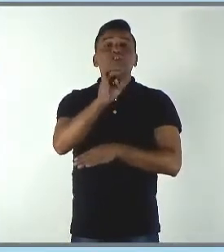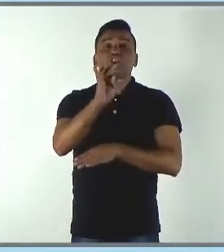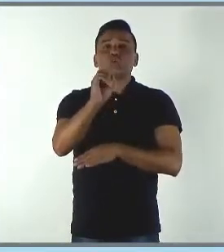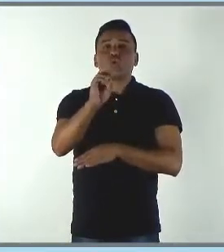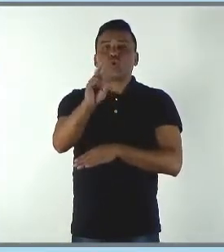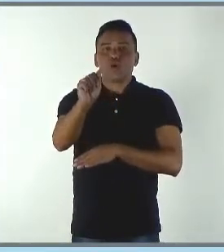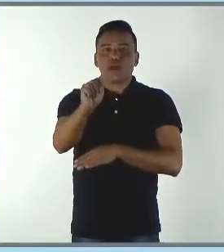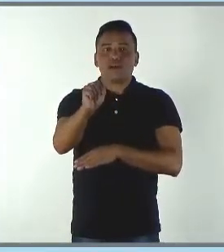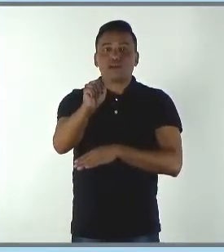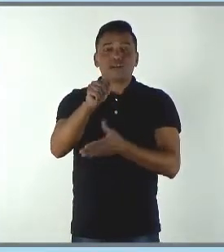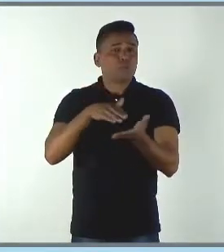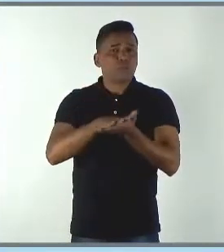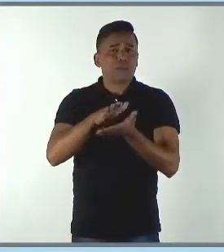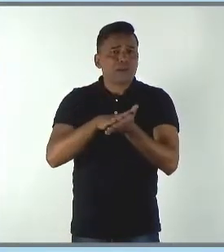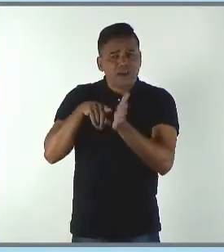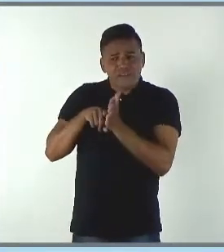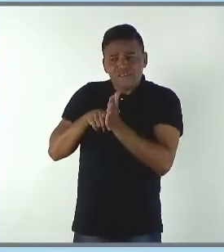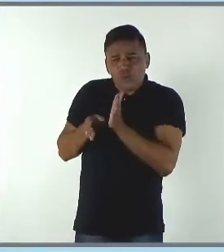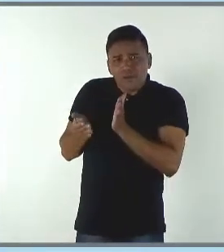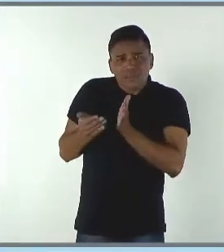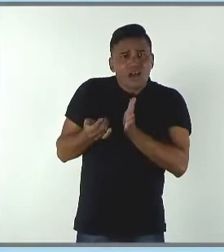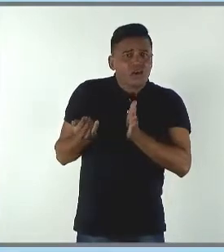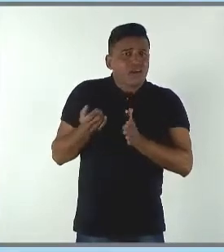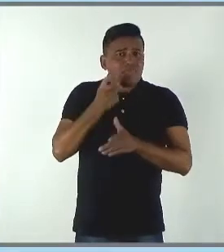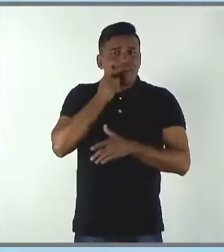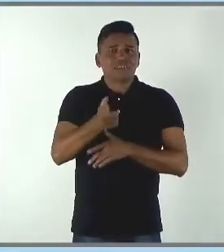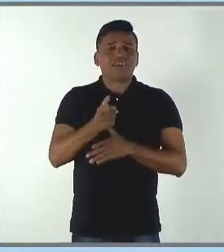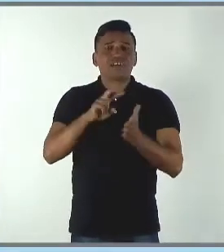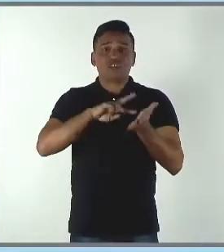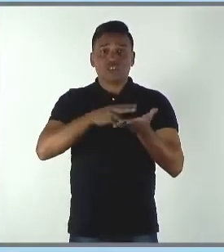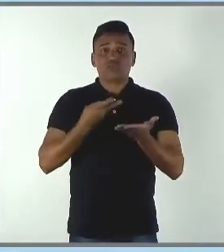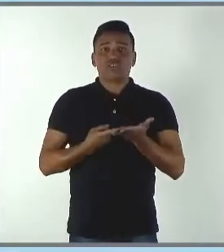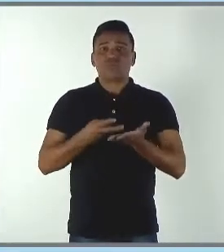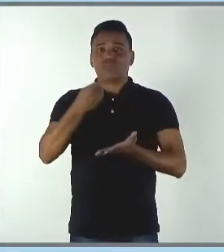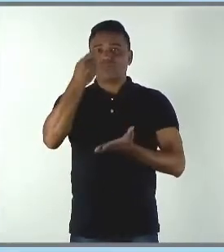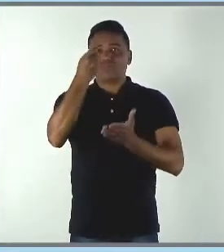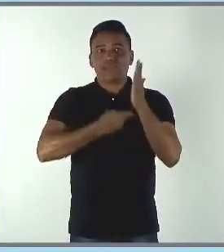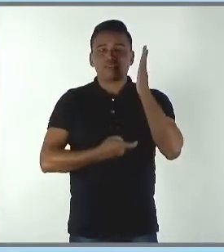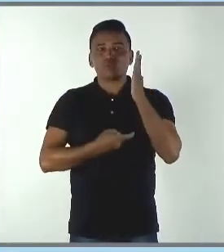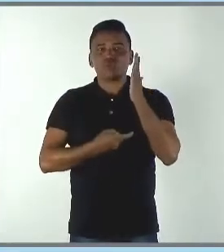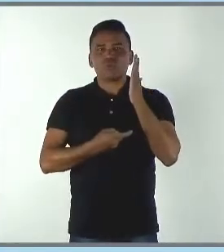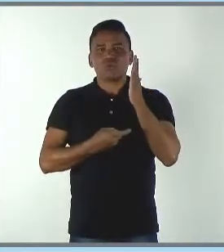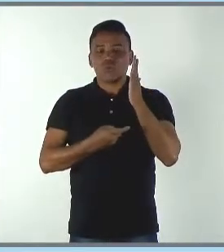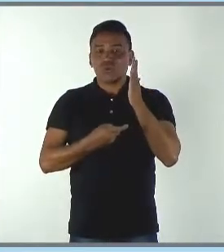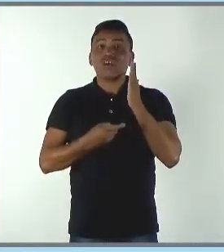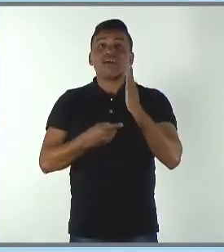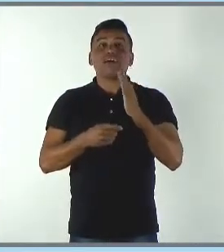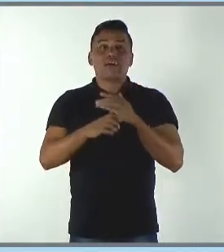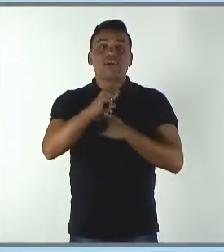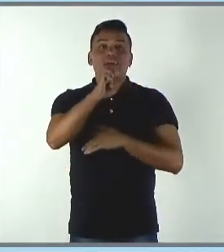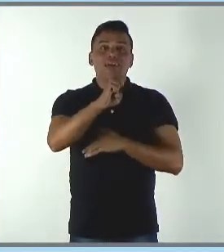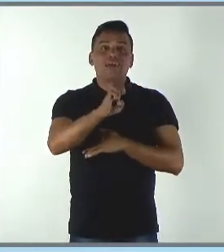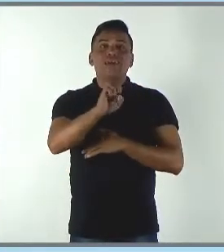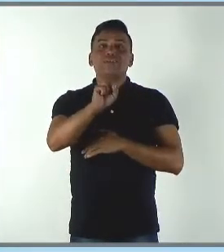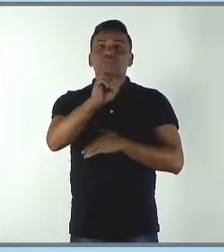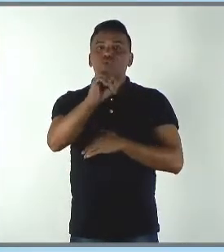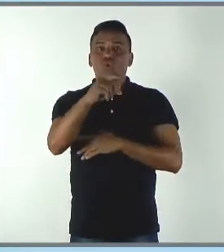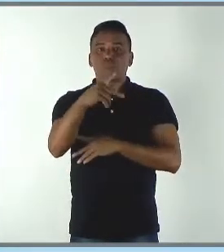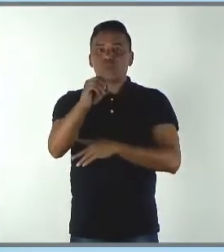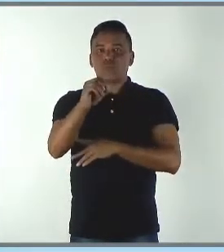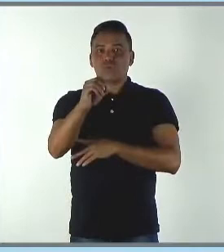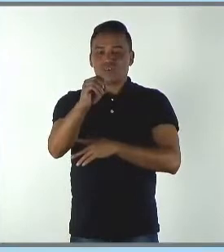dado interessante, textos traduzidos, como as fábulas de Esopo, que à época eram voltados para o público